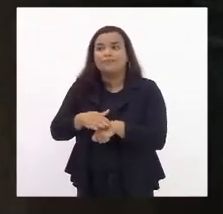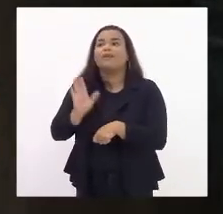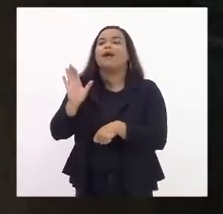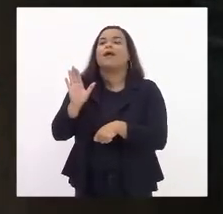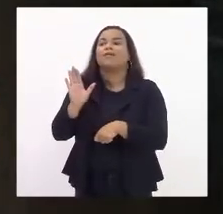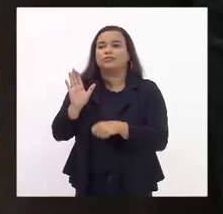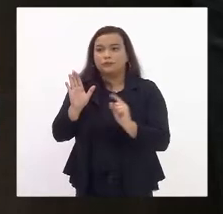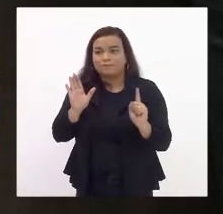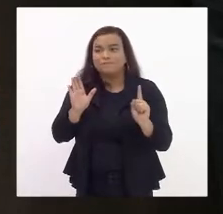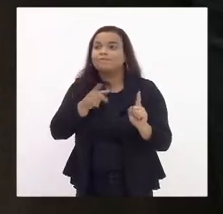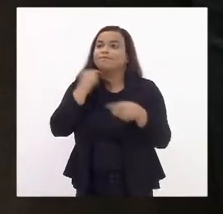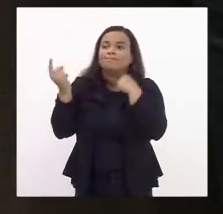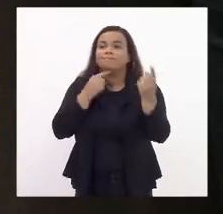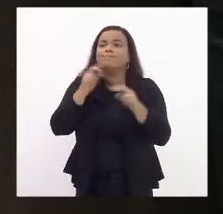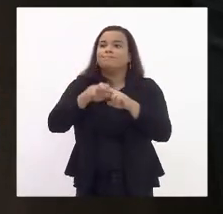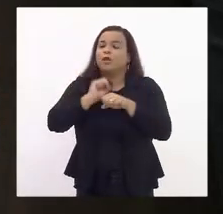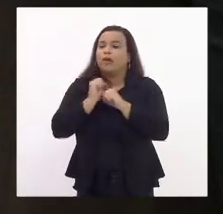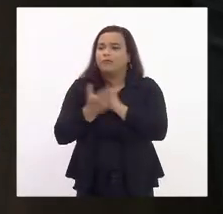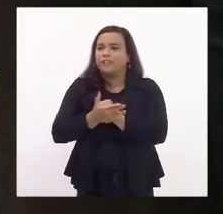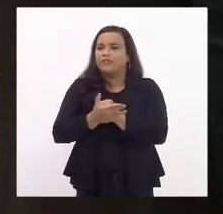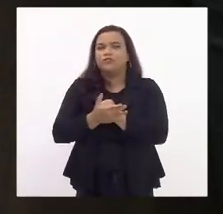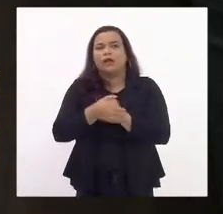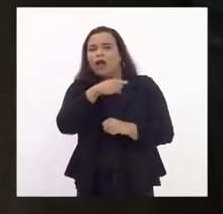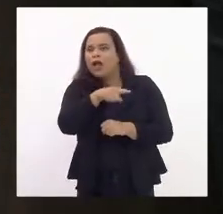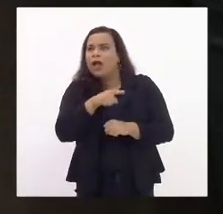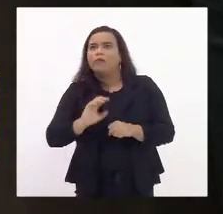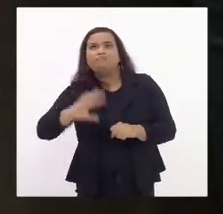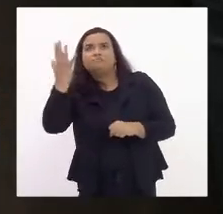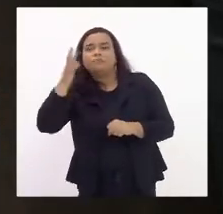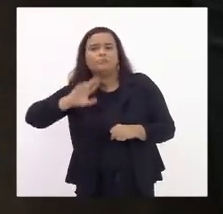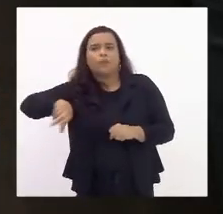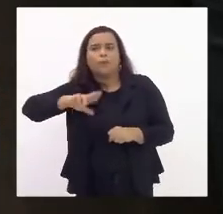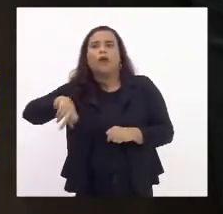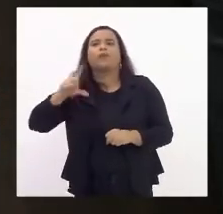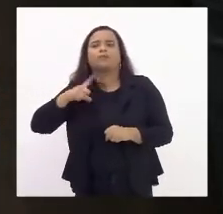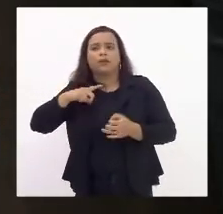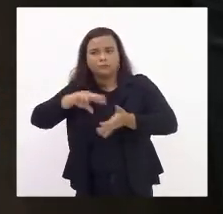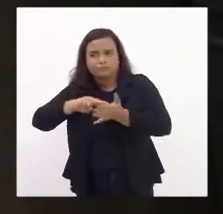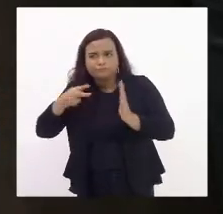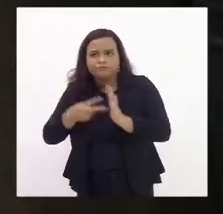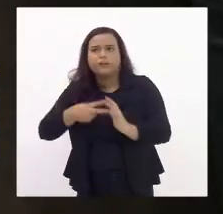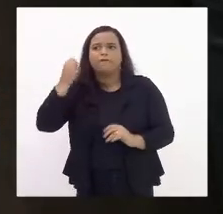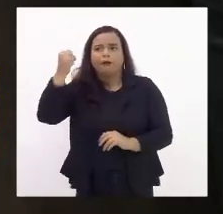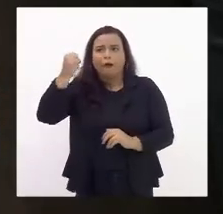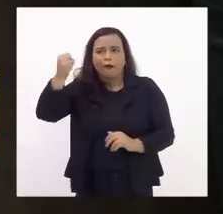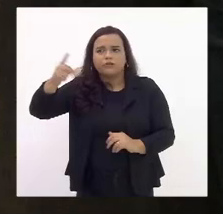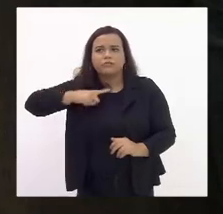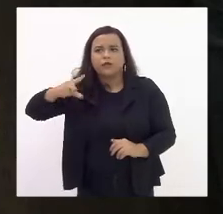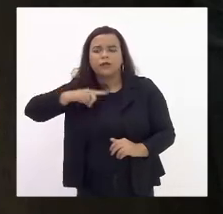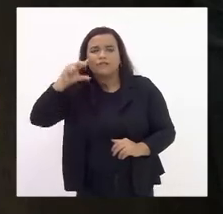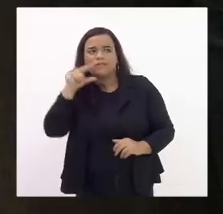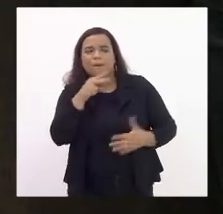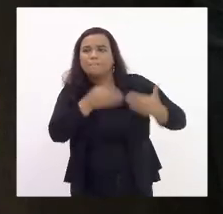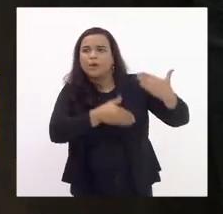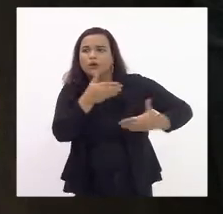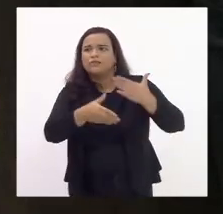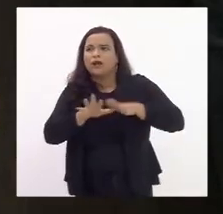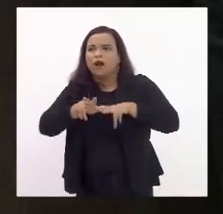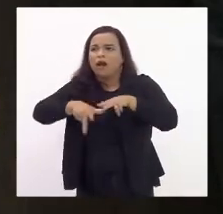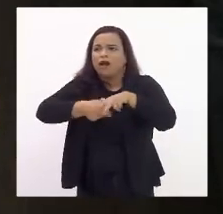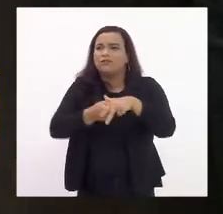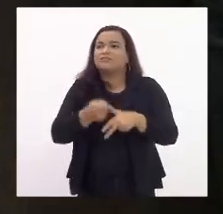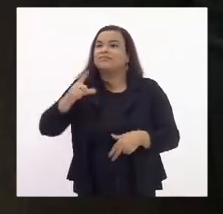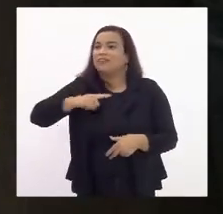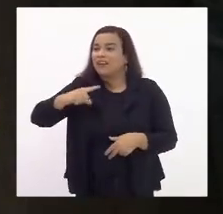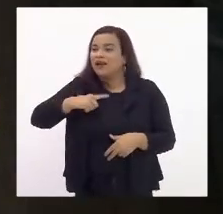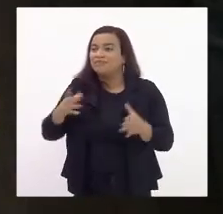toa. Isso tem um significado muito forte do que se apresentou aqui no Rio de Janeiro, com todo o processo de corrupção que